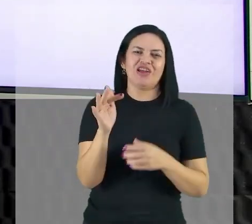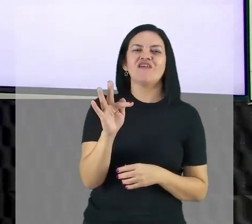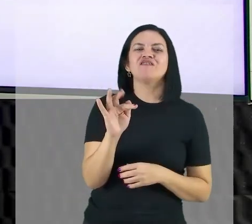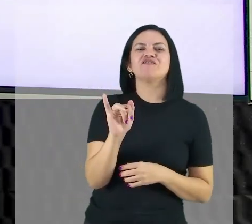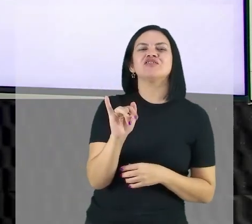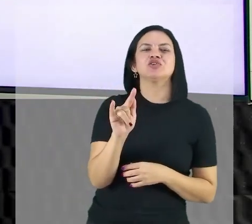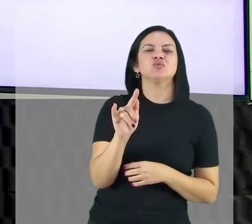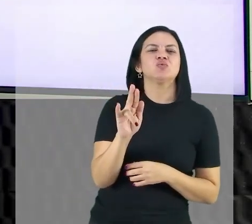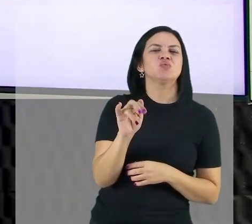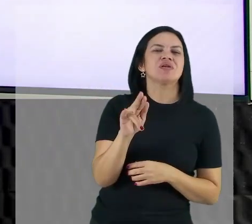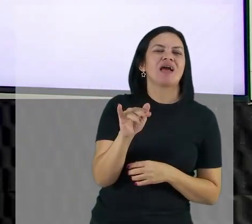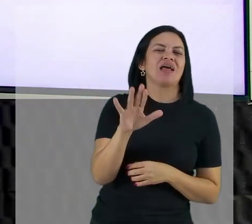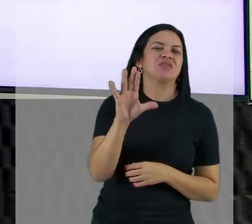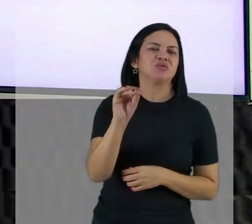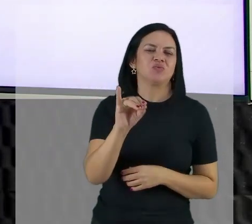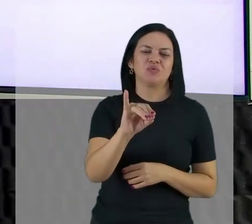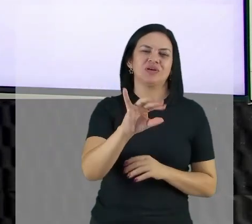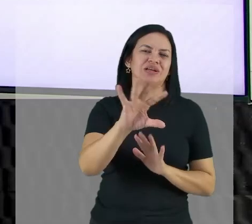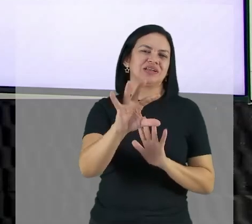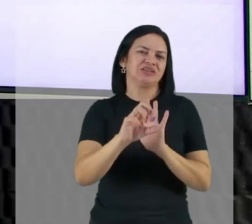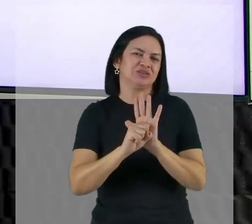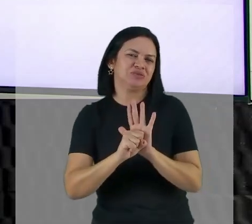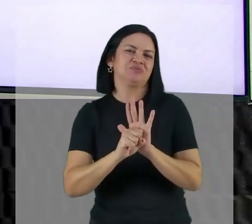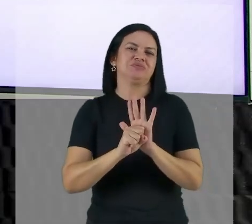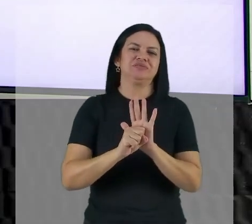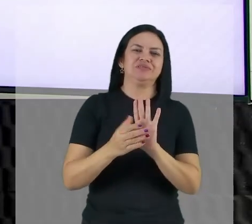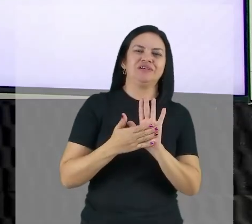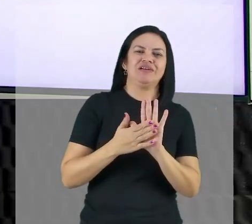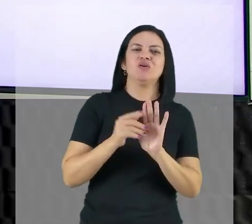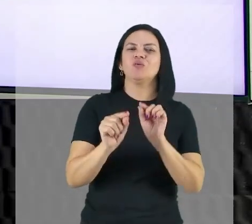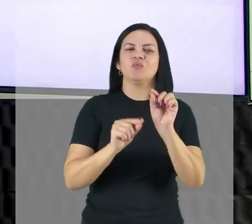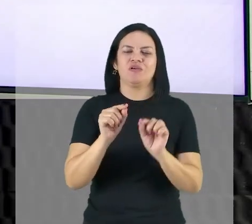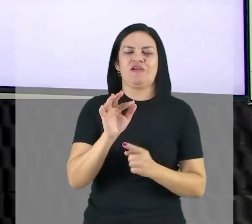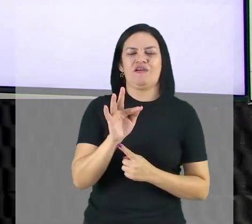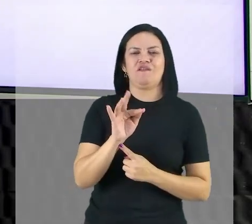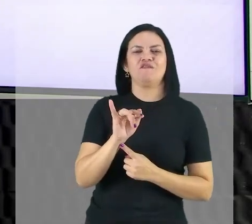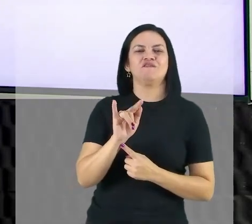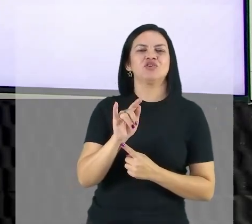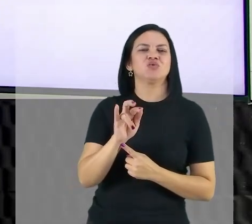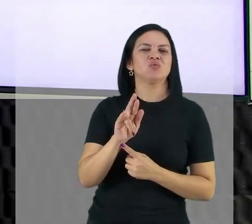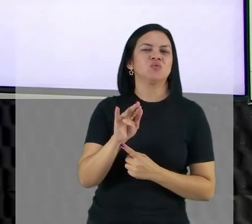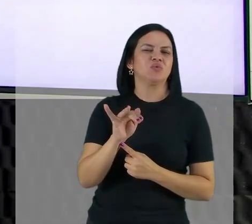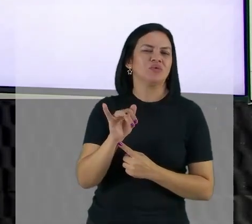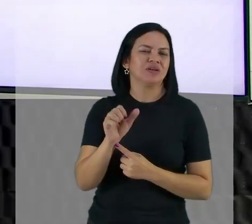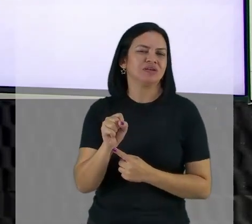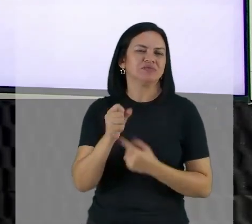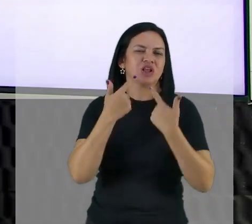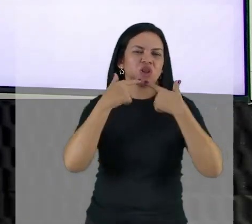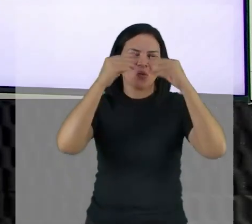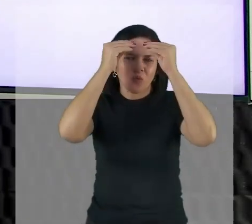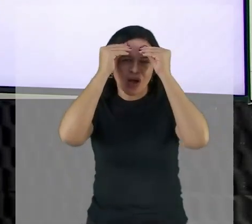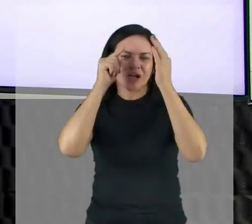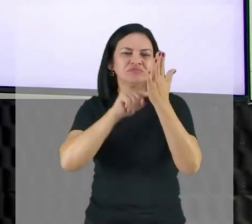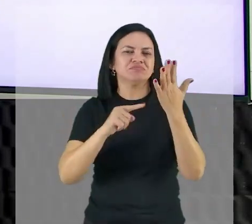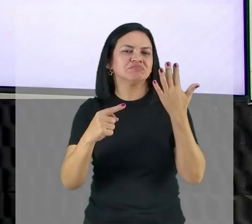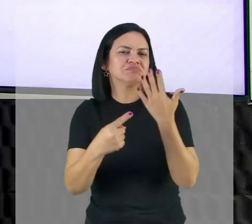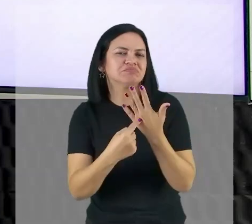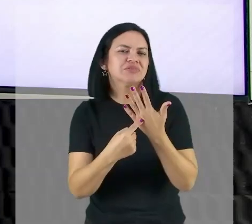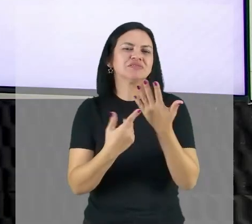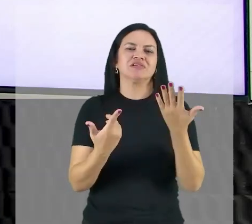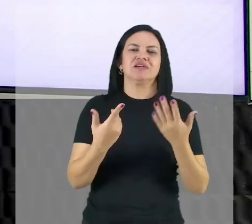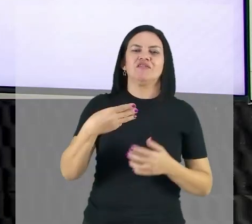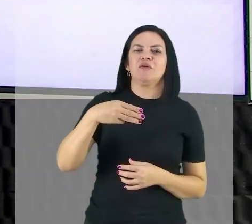gente usa muito esse recurso quando nós empregamos figuras de linguagens, metáfora, metonímia, analogia.